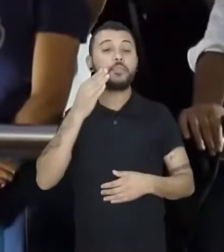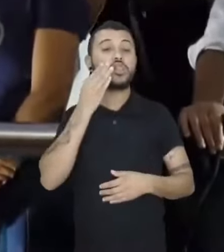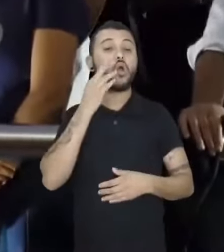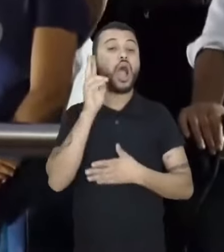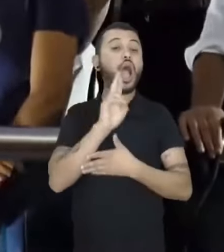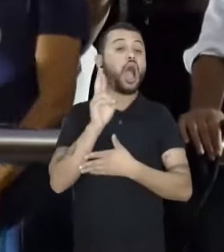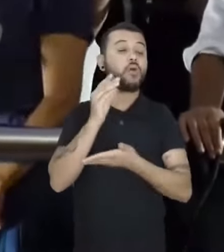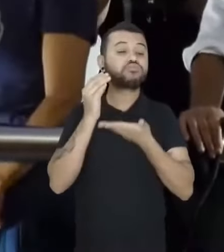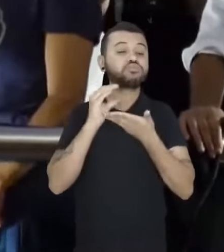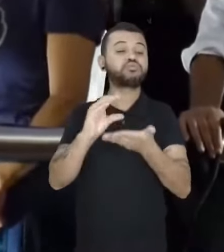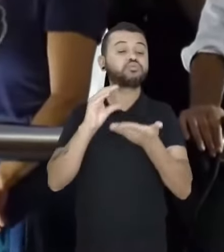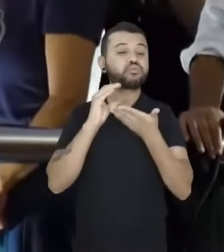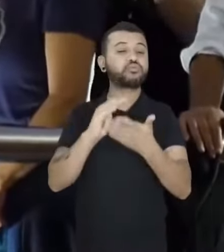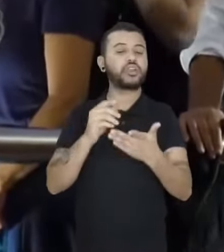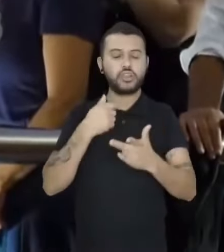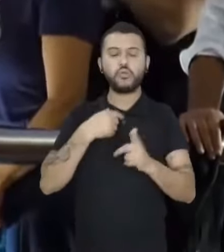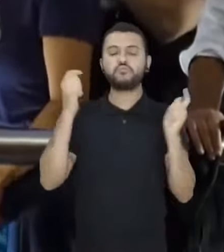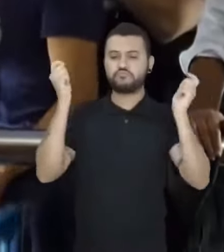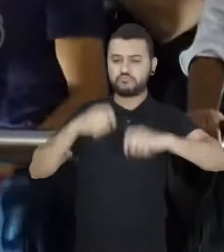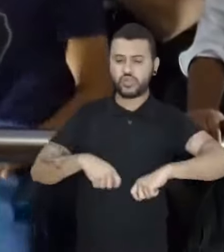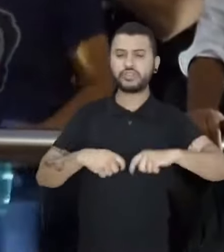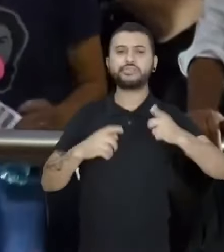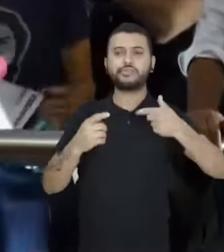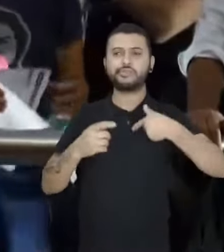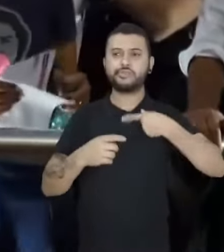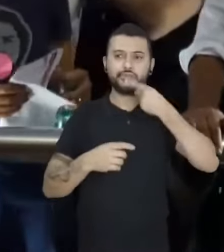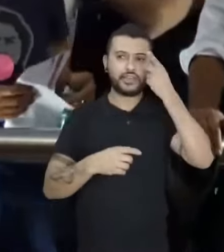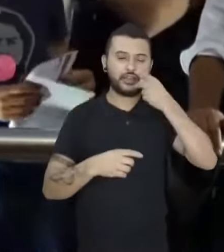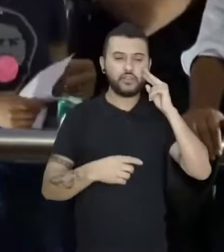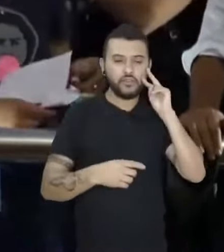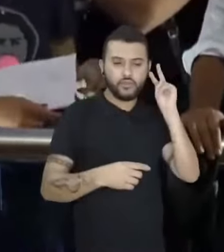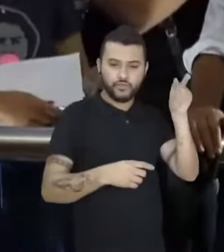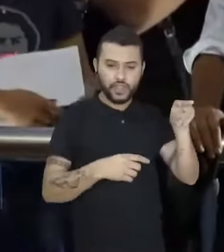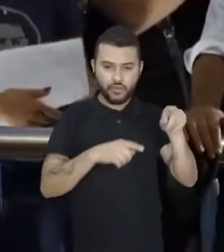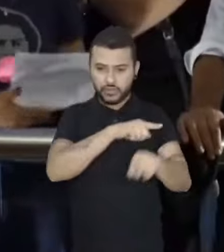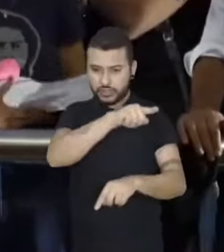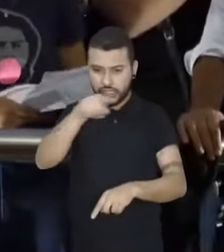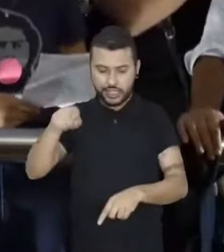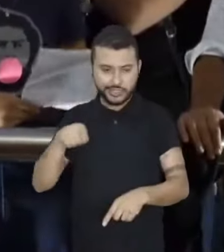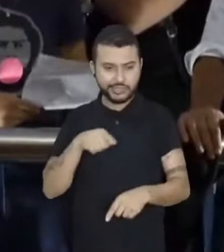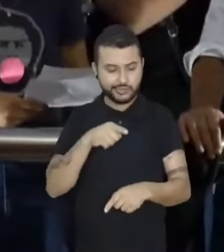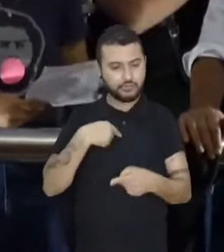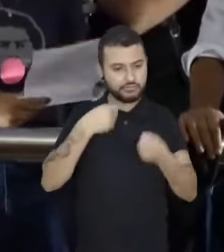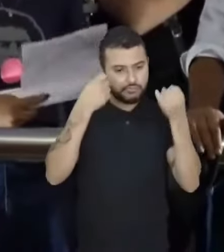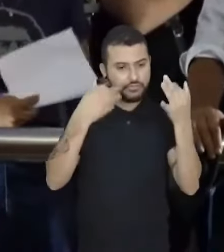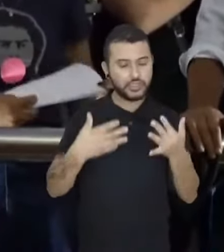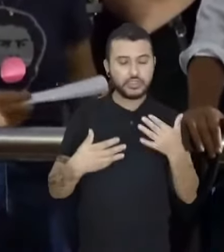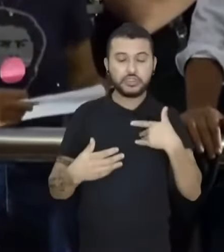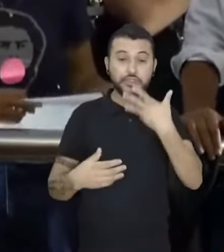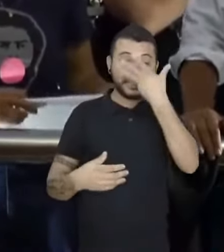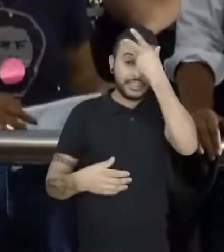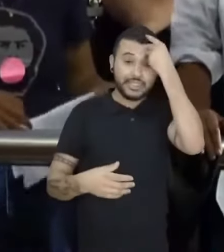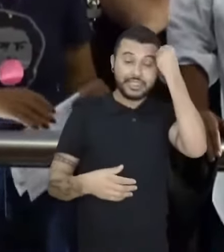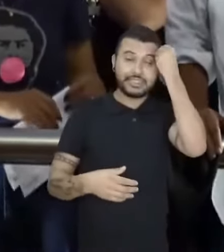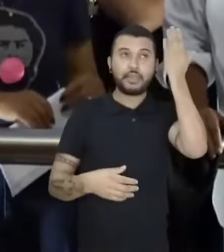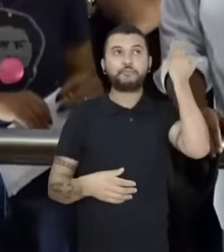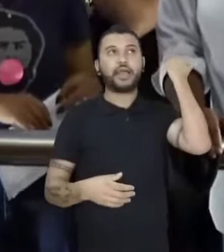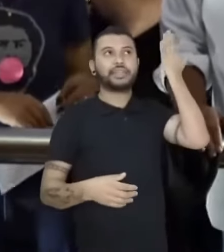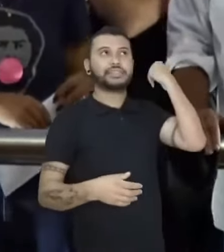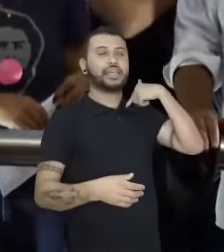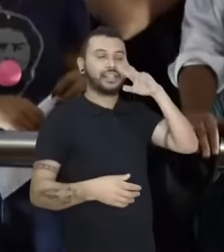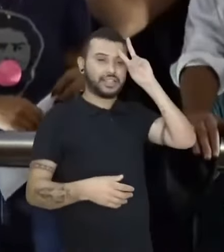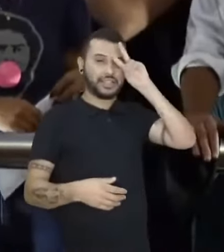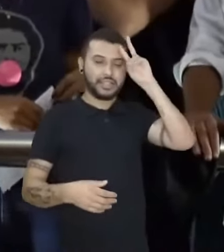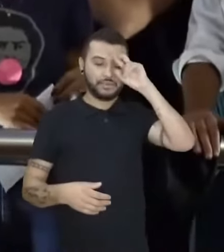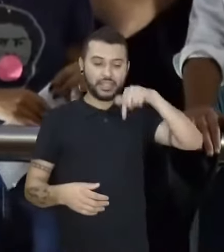Ou seja, eu posso olhar na cara de cada um de vocês. Eu não esqueço nunca, Renan, quando esse